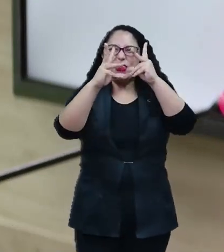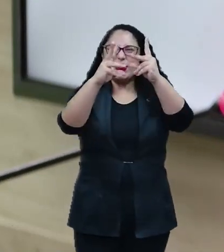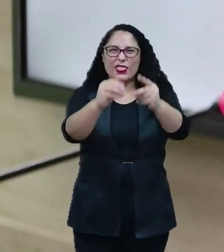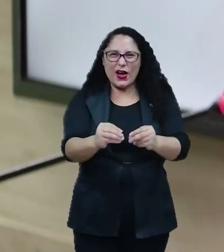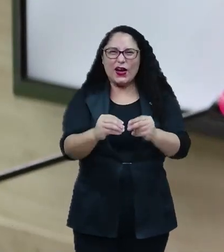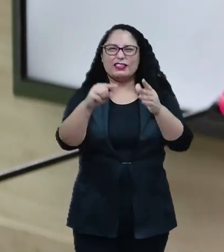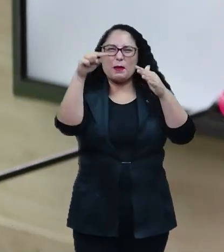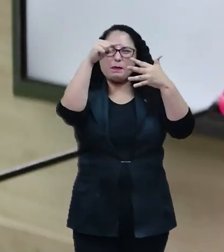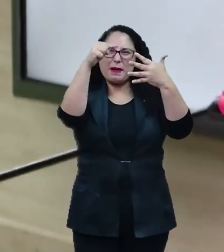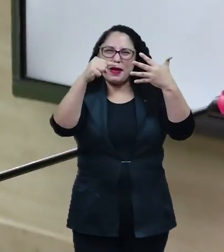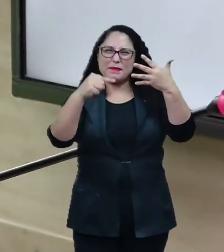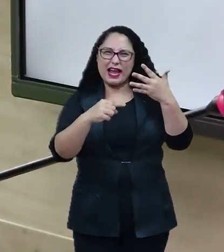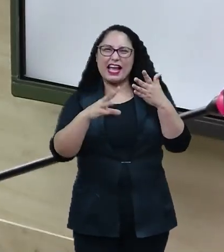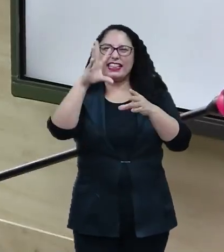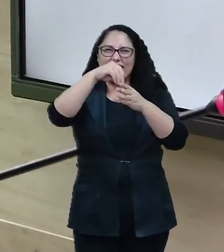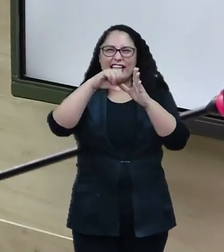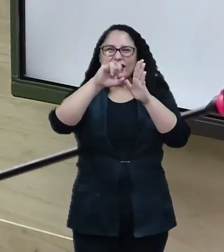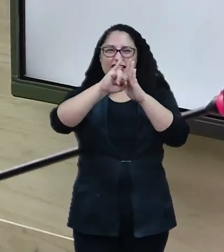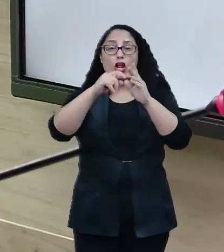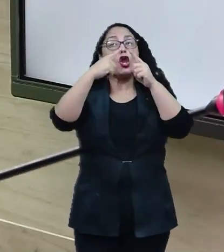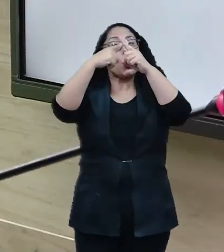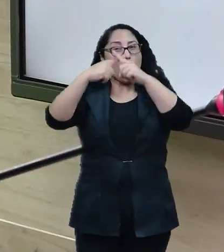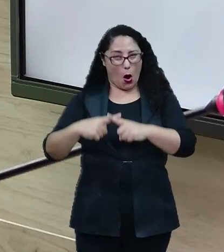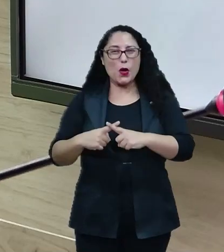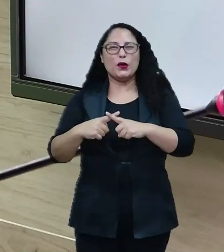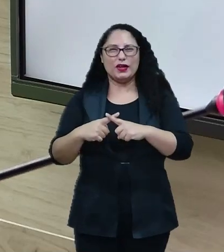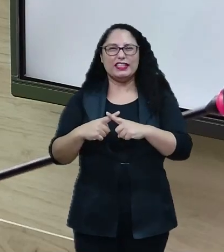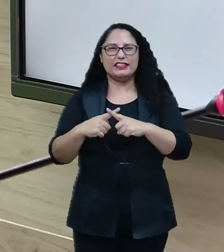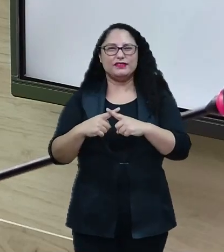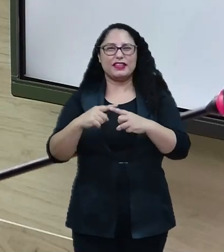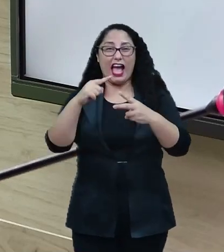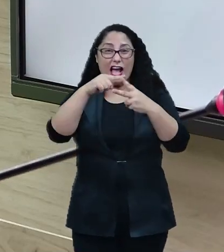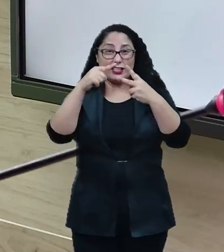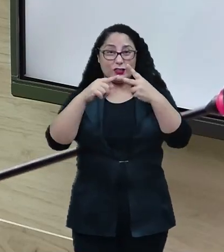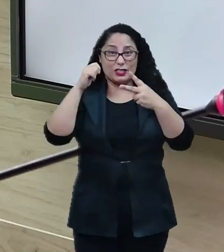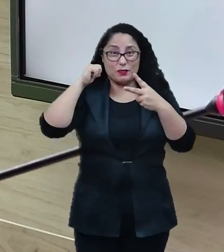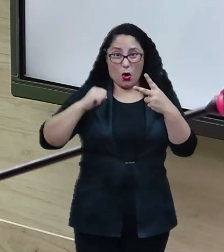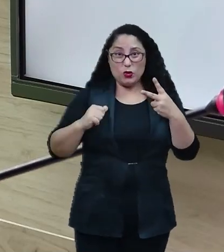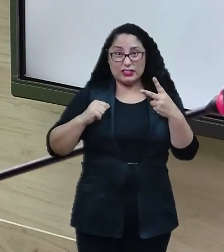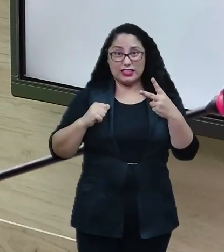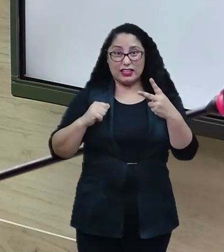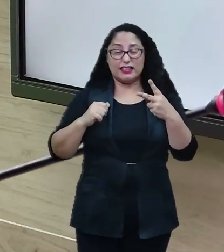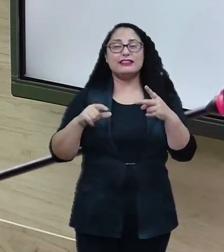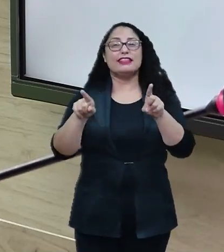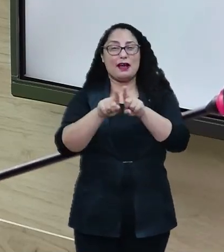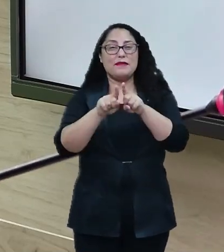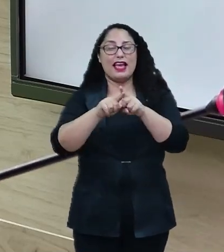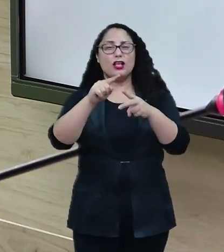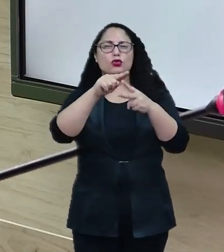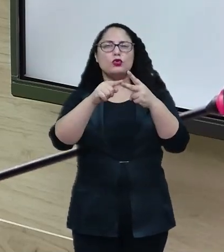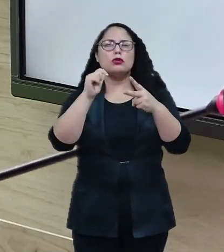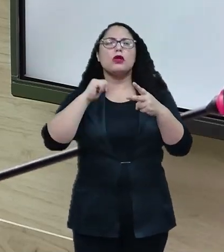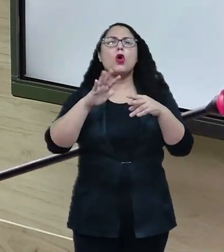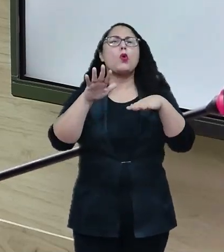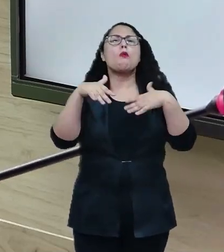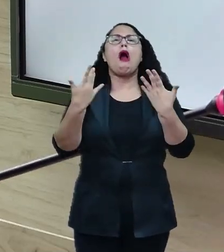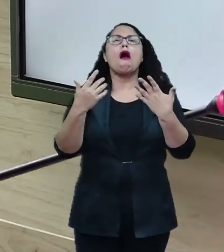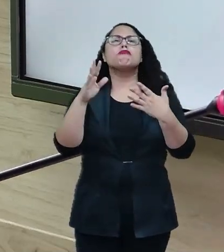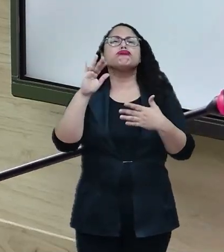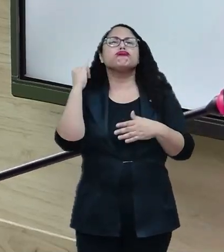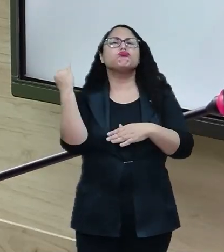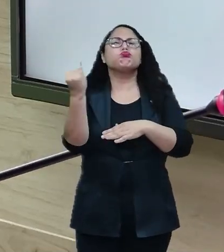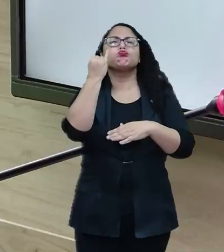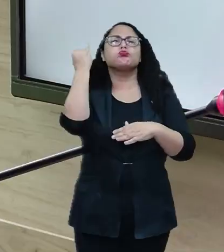edital e concorrer, né, às 2 bolsas. São 2 bolsas também, Isso. né? Quais são os